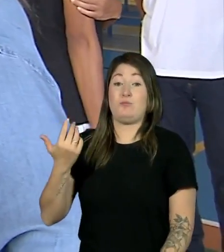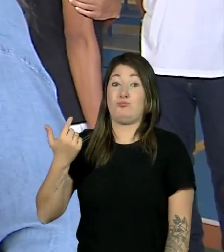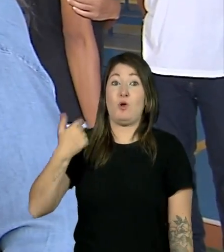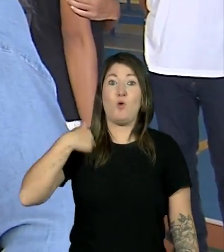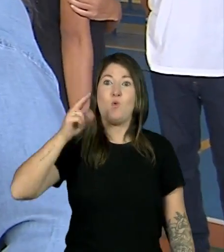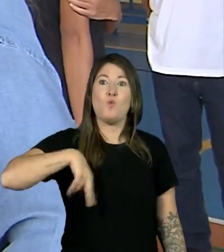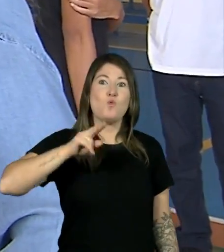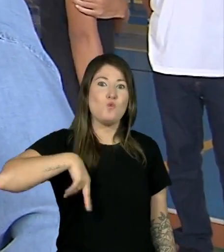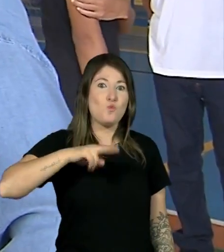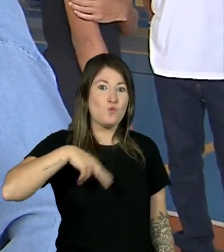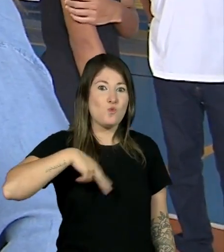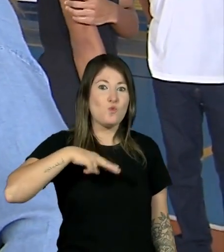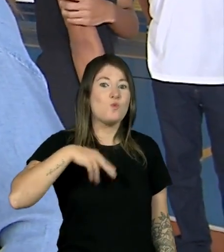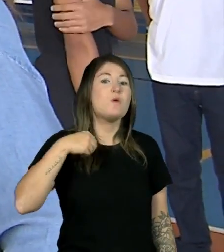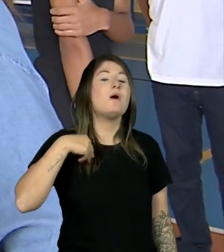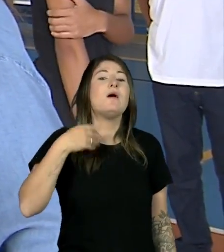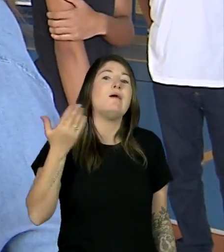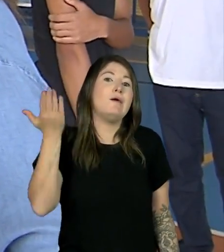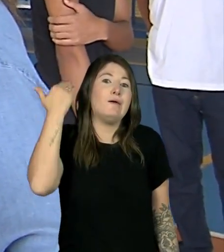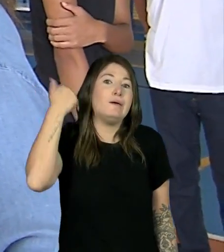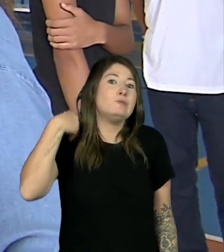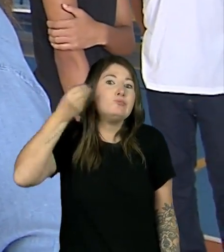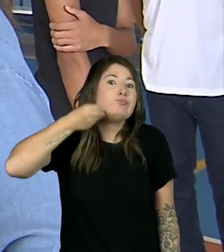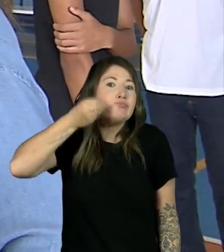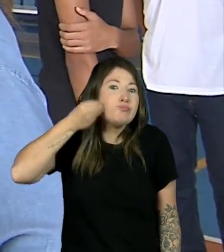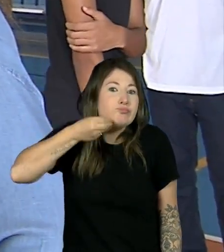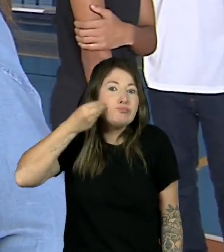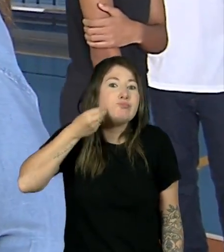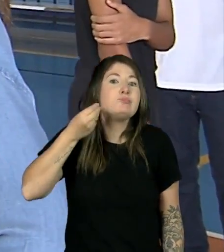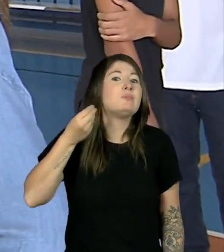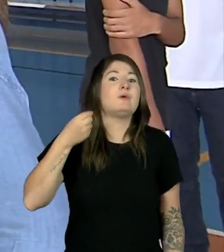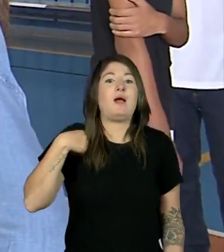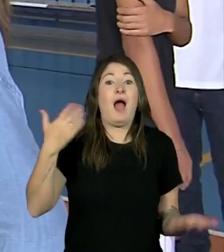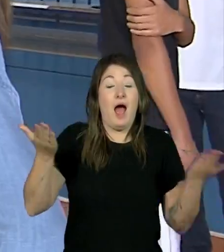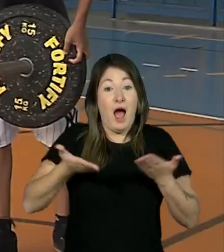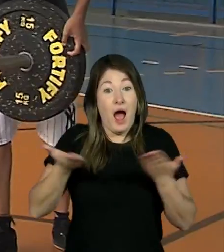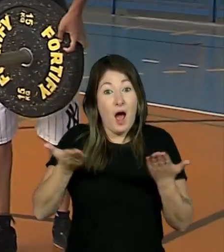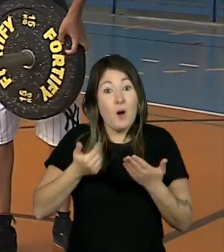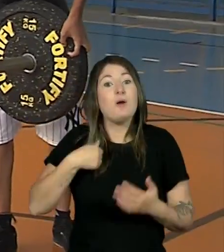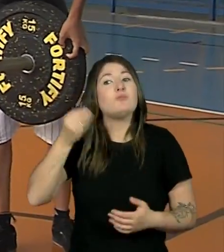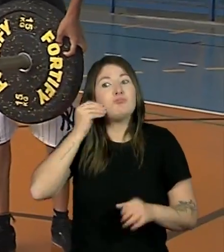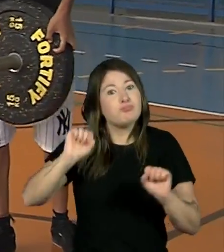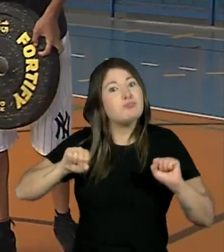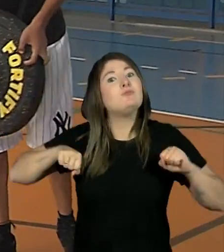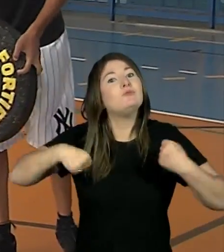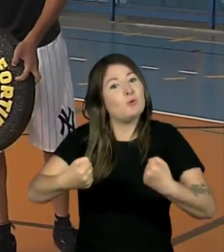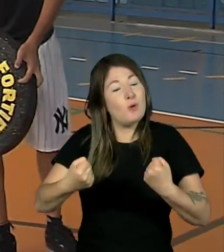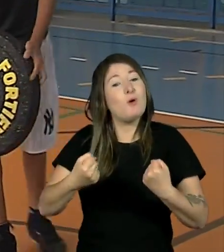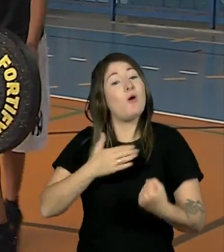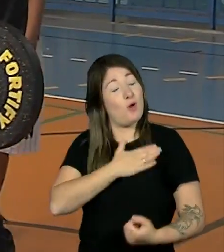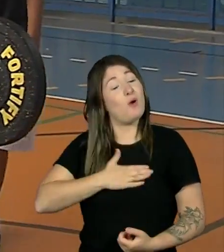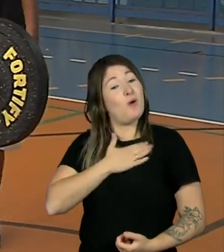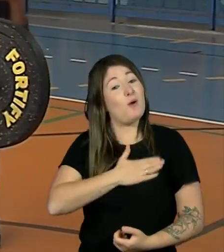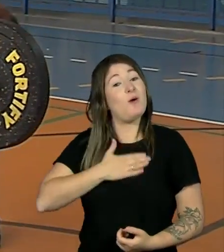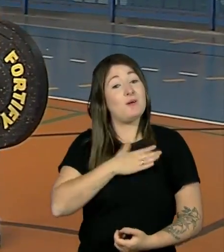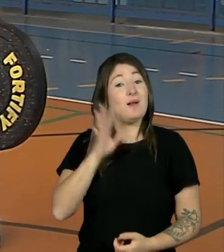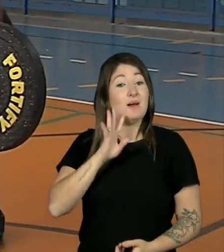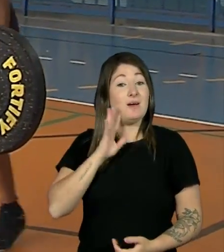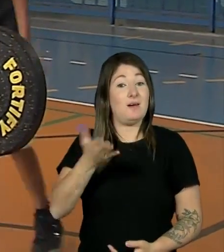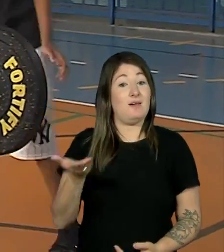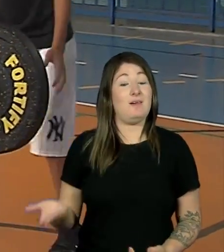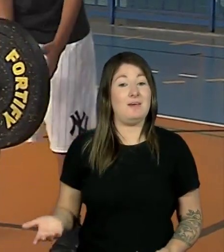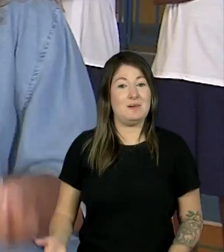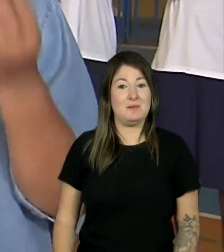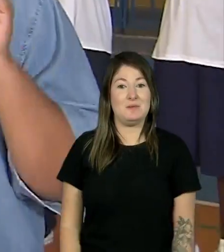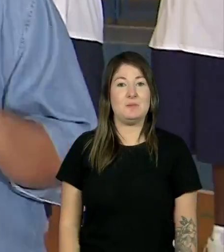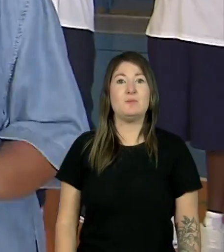antes, porque nunca tinha tido muito interesse, mas agora vou tentar me empenhar um pouco mais Eu gostei do esporte, é um esporte legal.